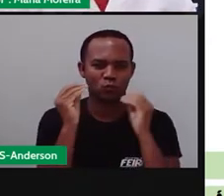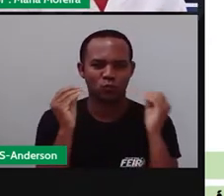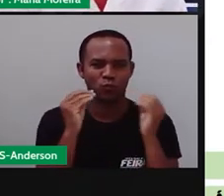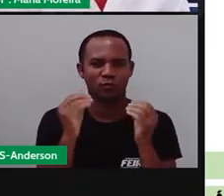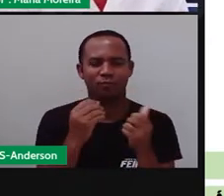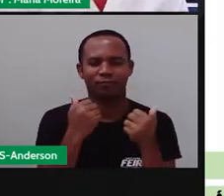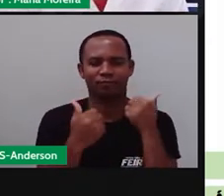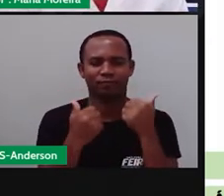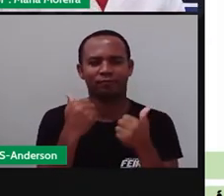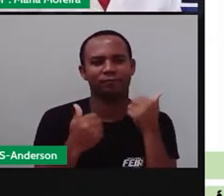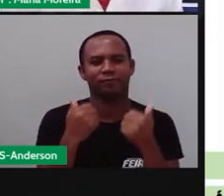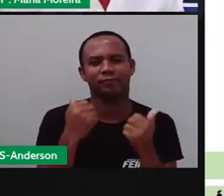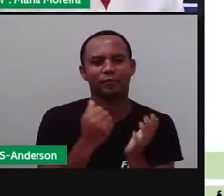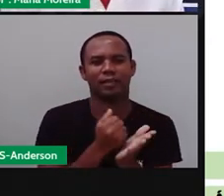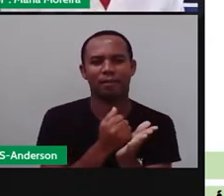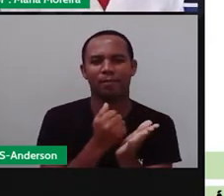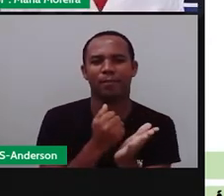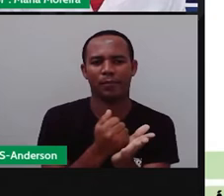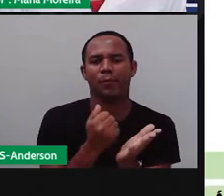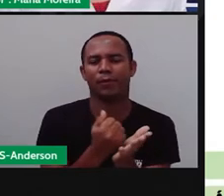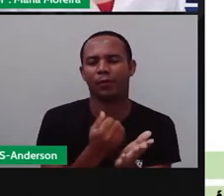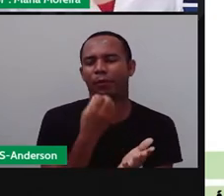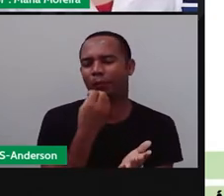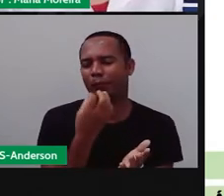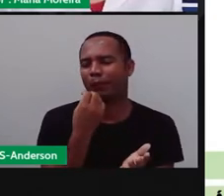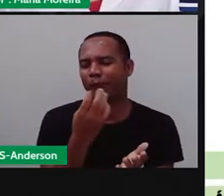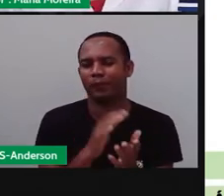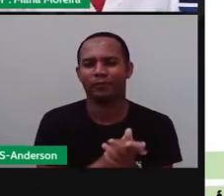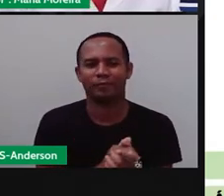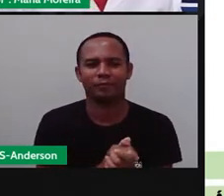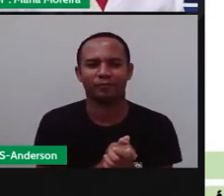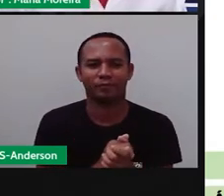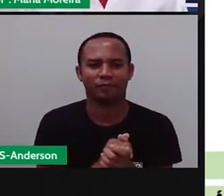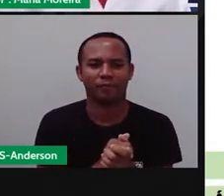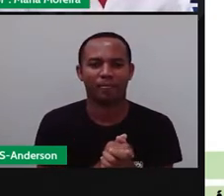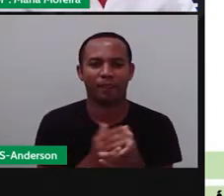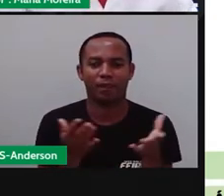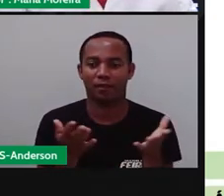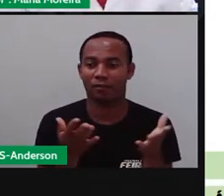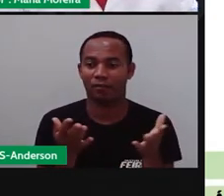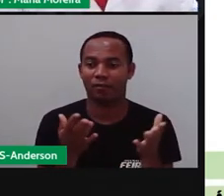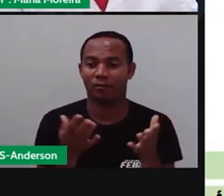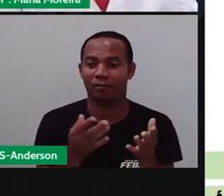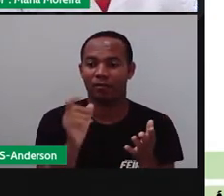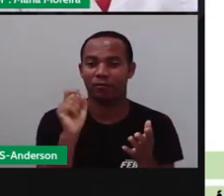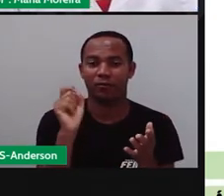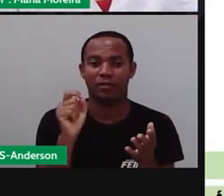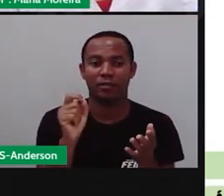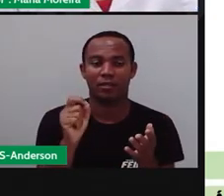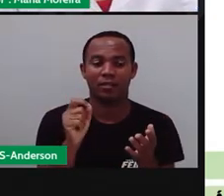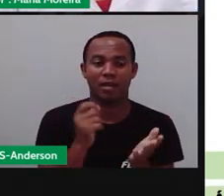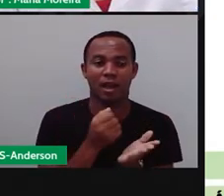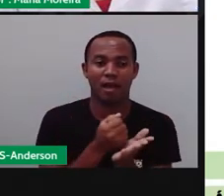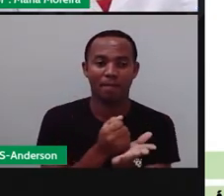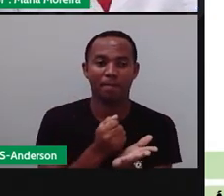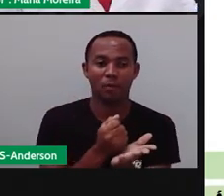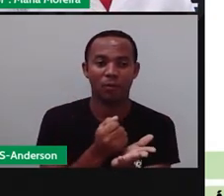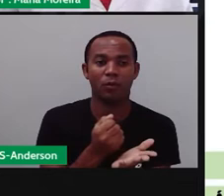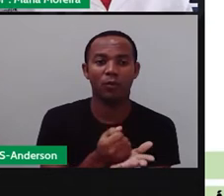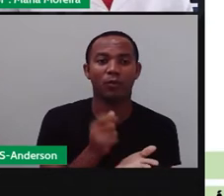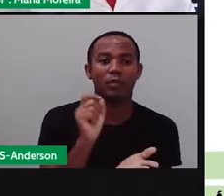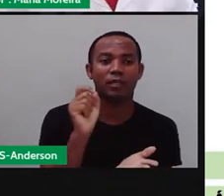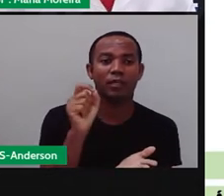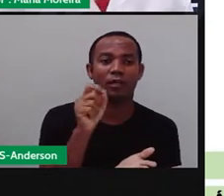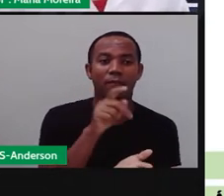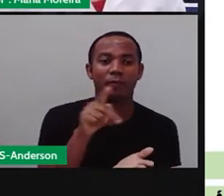carinho aí pelo apoio e suporte. Vamos lá para mais uma aula. E, obviamente, não vamos esquecer o apoio e o suporte de quem?